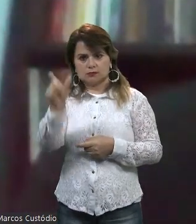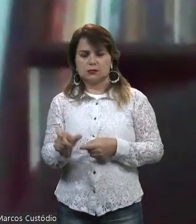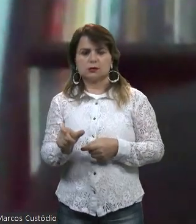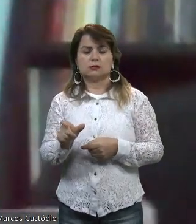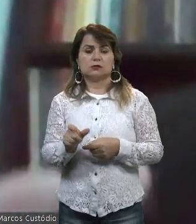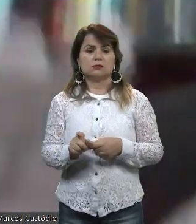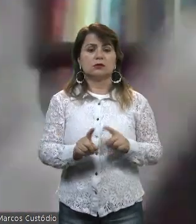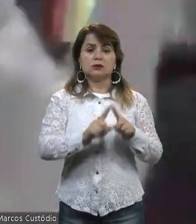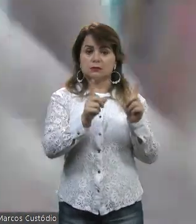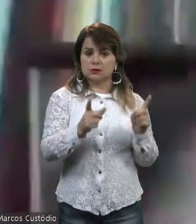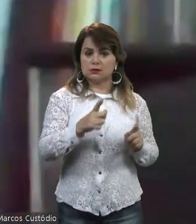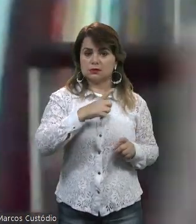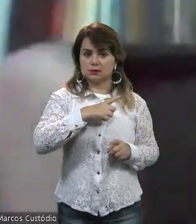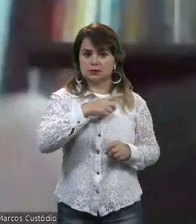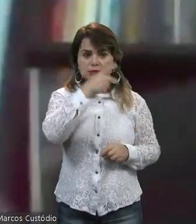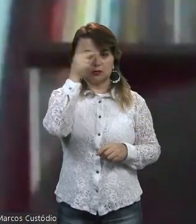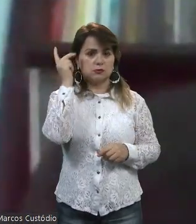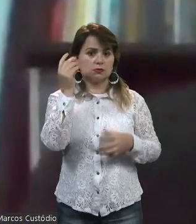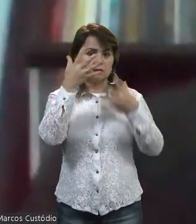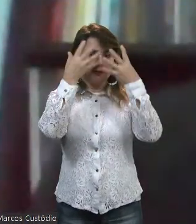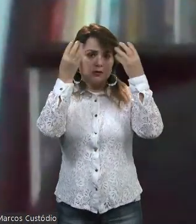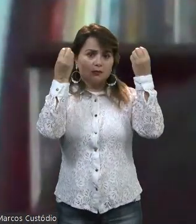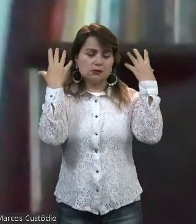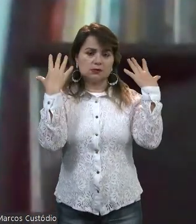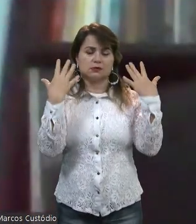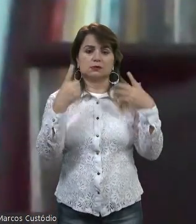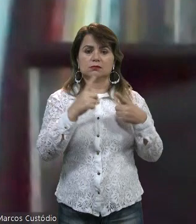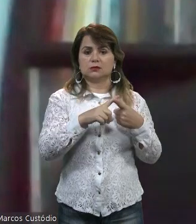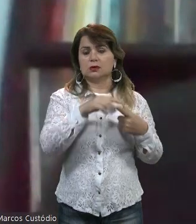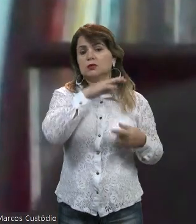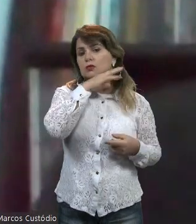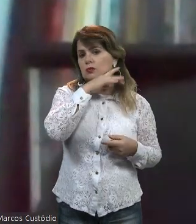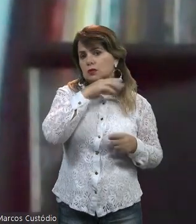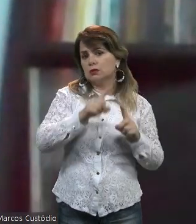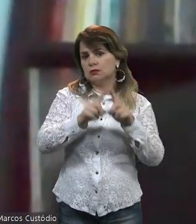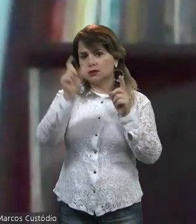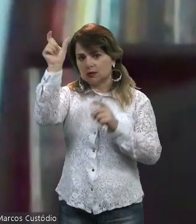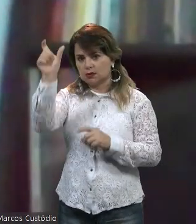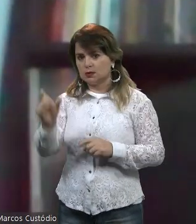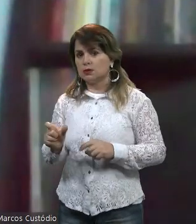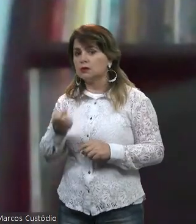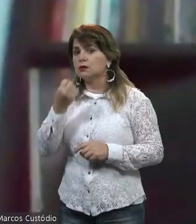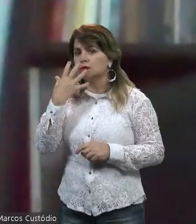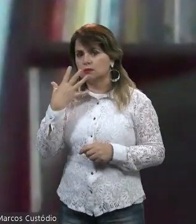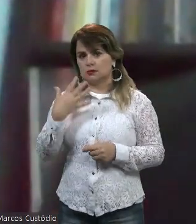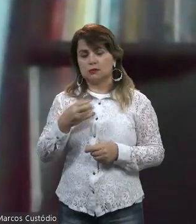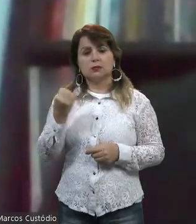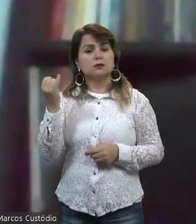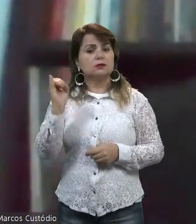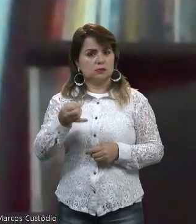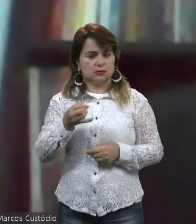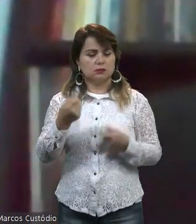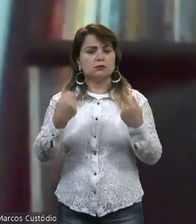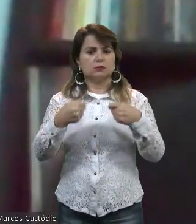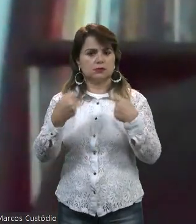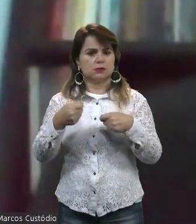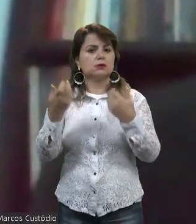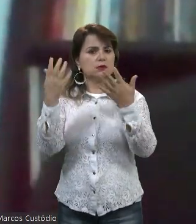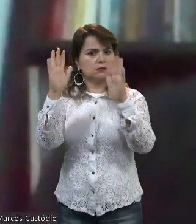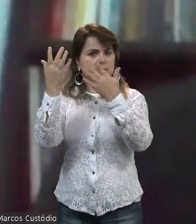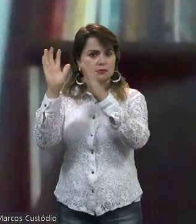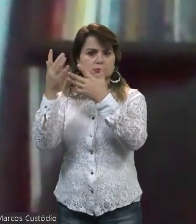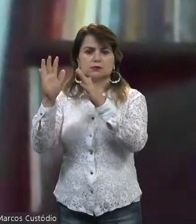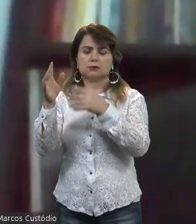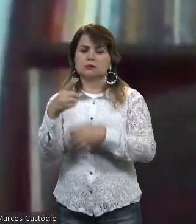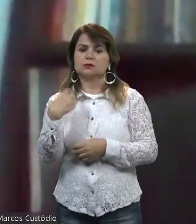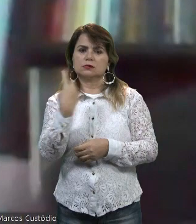seja esquecida. Mas quando acontece, como no caso do Célio, eu acho que vale a pena, se Vossa Excelência se entender, fica aqui meu pleito